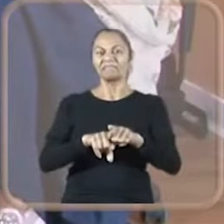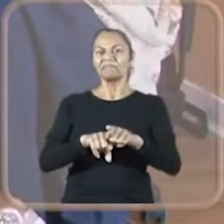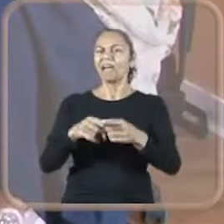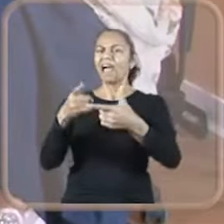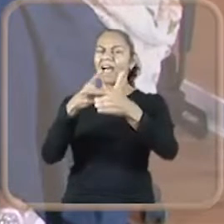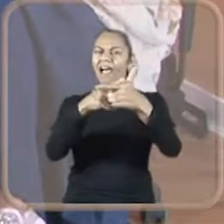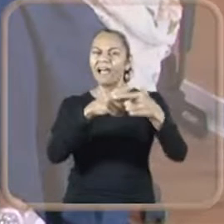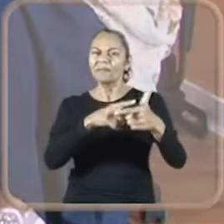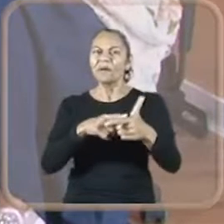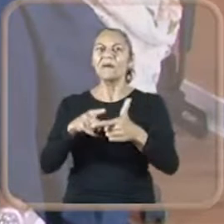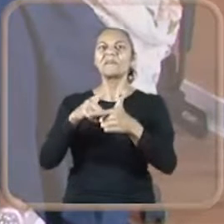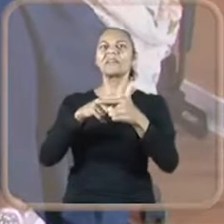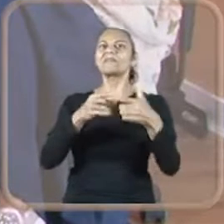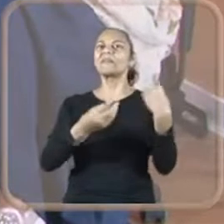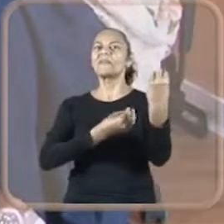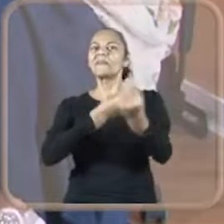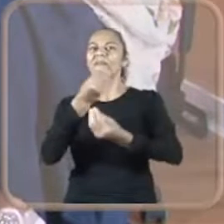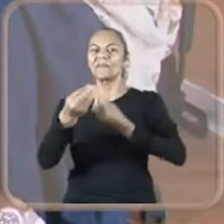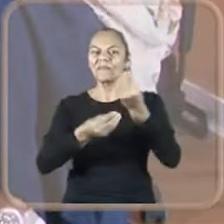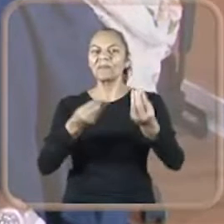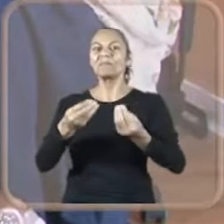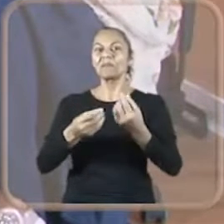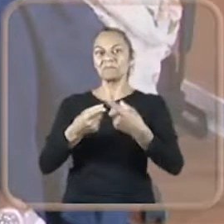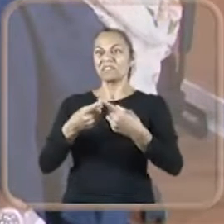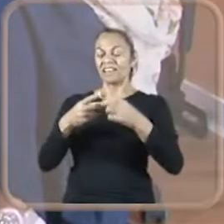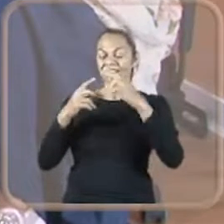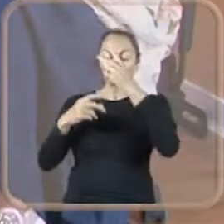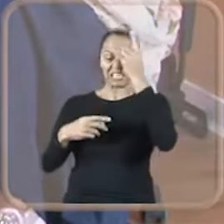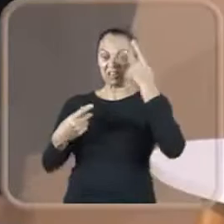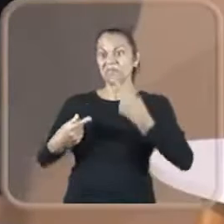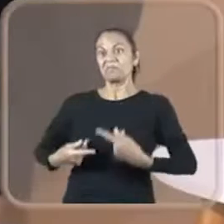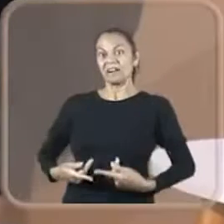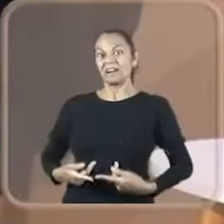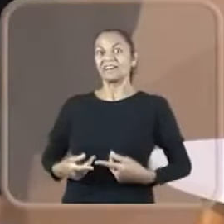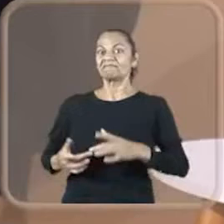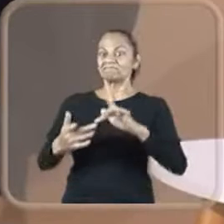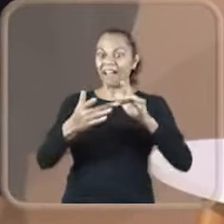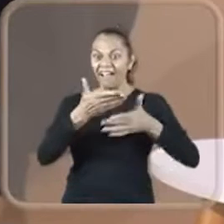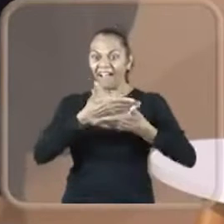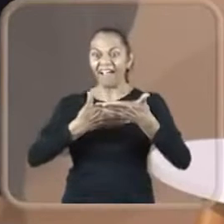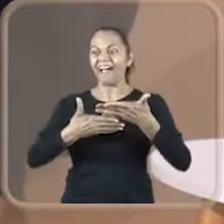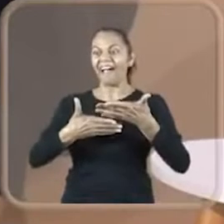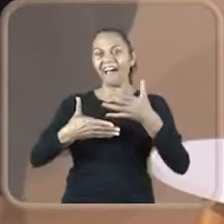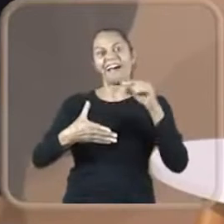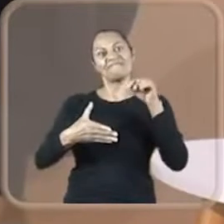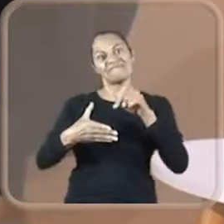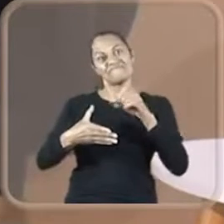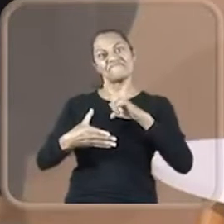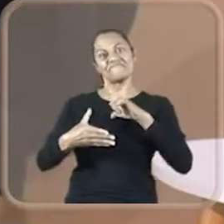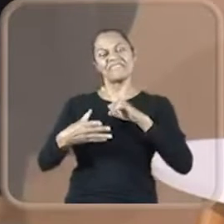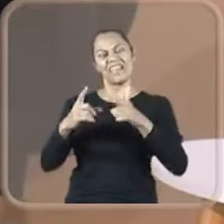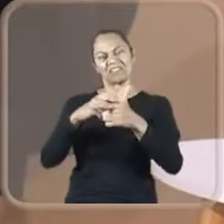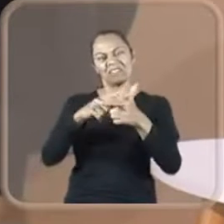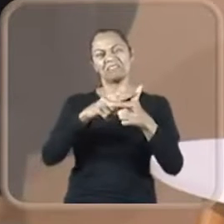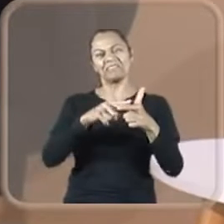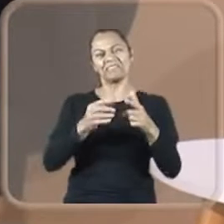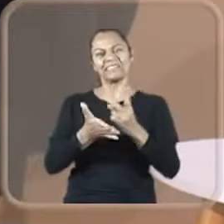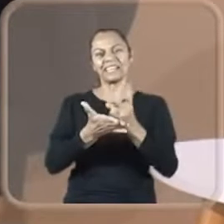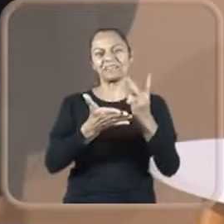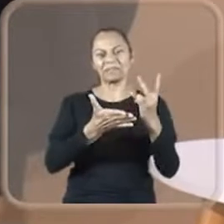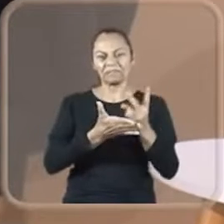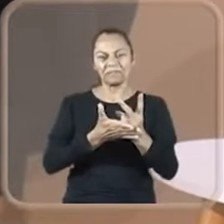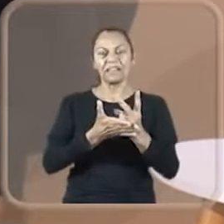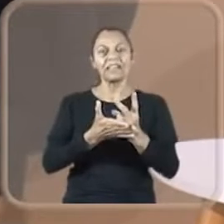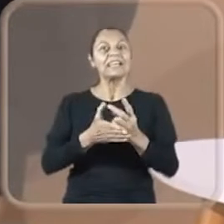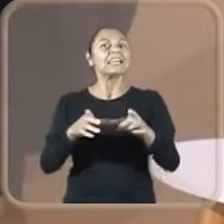conflito. Mas ela vai conversar mais sobre isso conosco. Antes disso, JR, nosso secretário de Educação, também aqui no estúdio do Roda